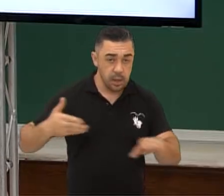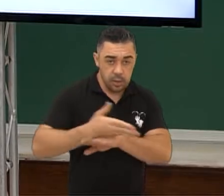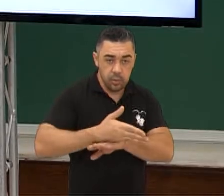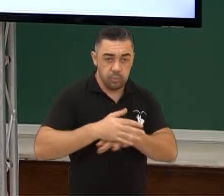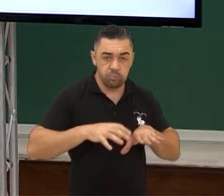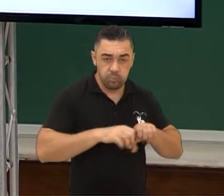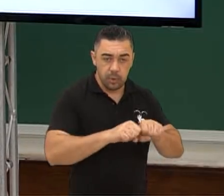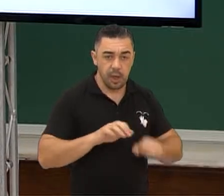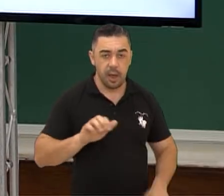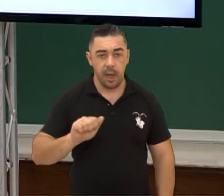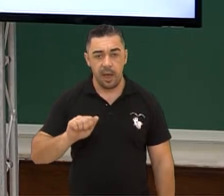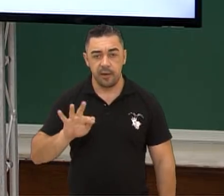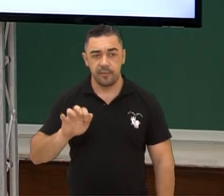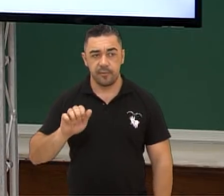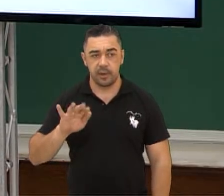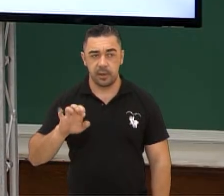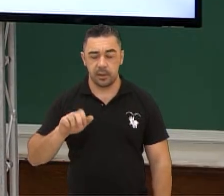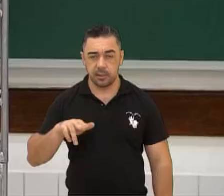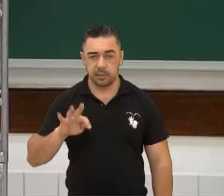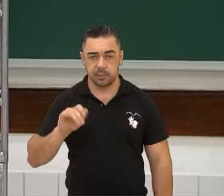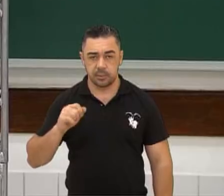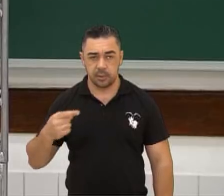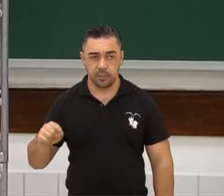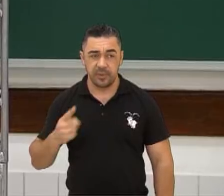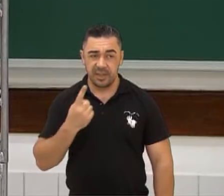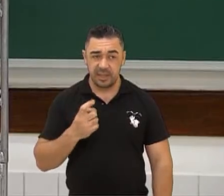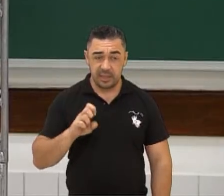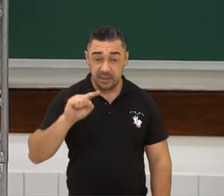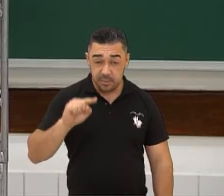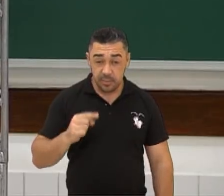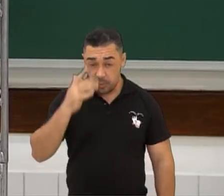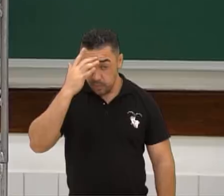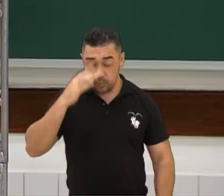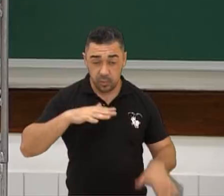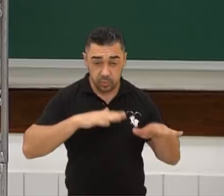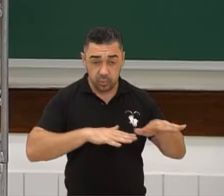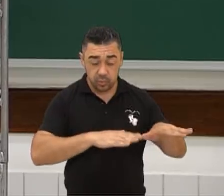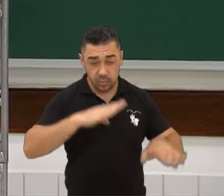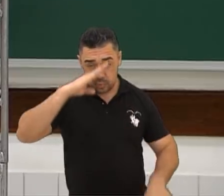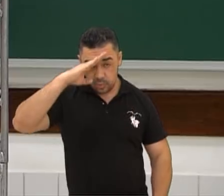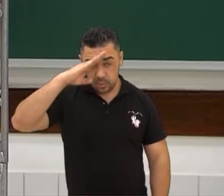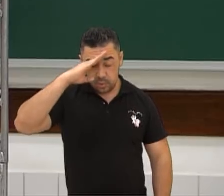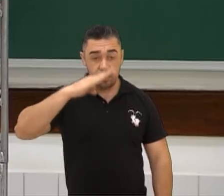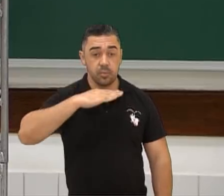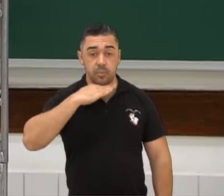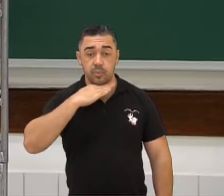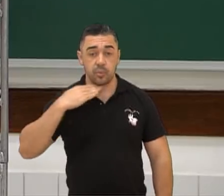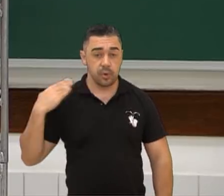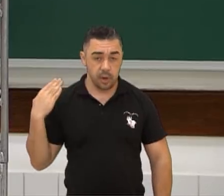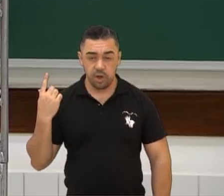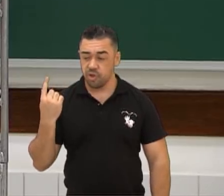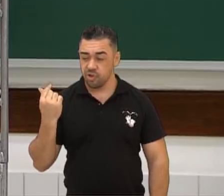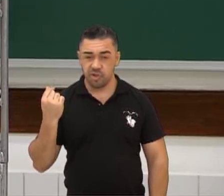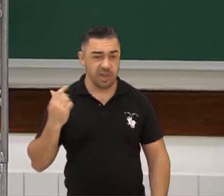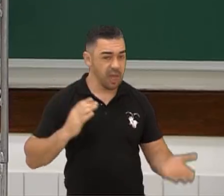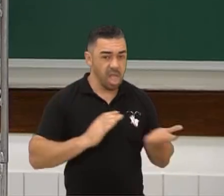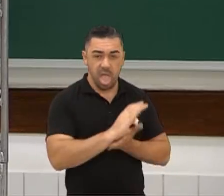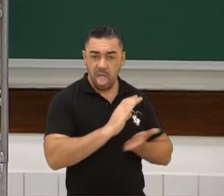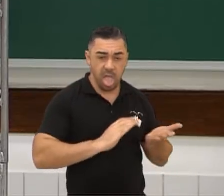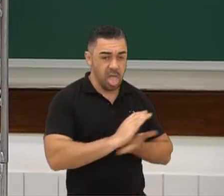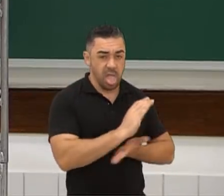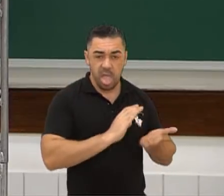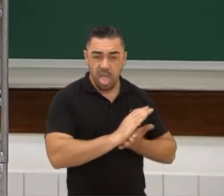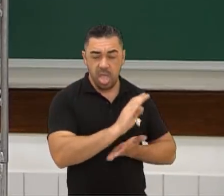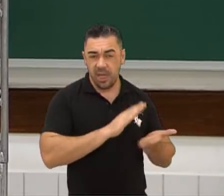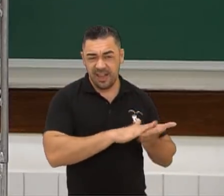confunda. Cerca de 15 mil soldados soviéticos morreram nessa guerra e muito dinheiro foi gasto nessa